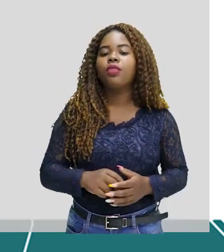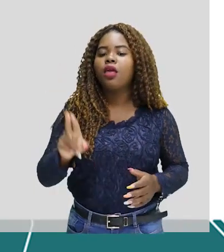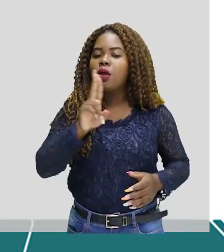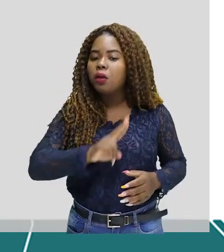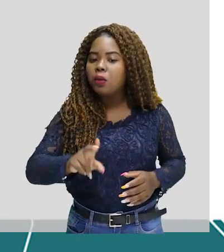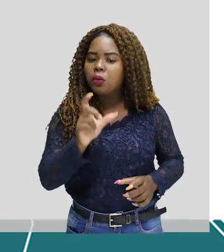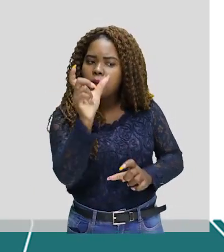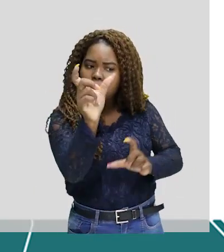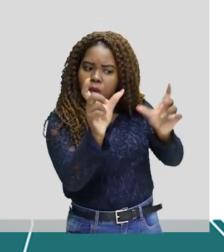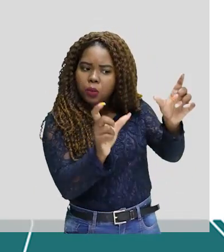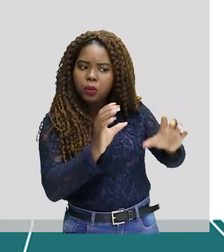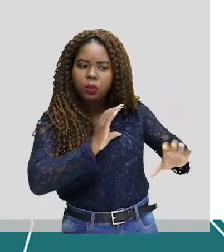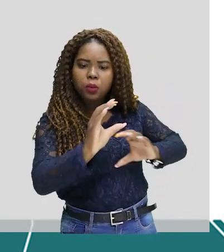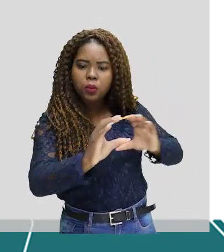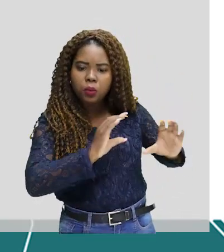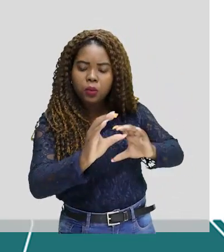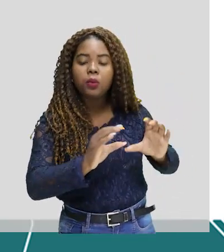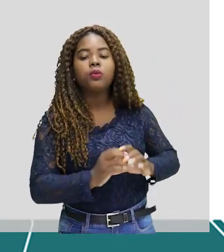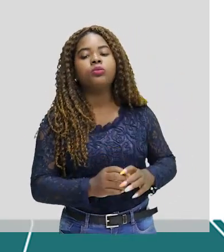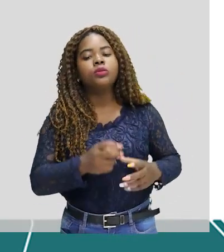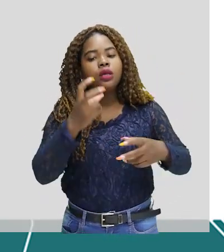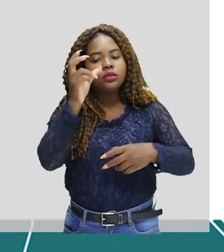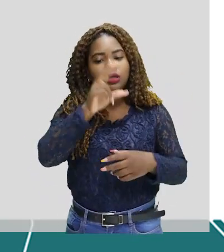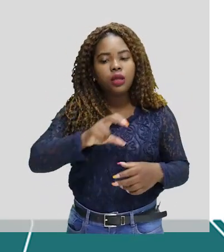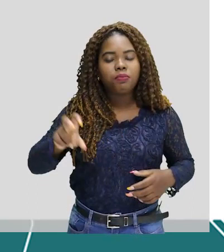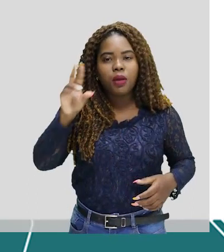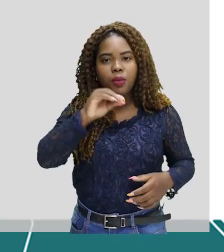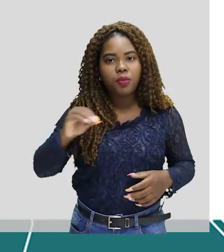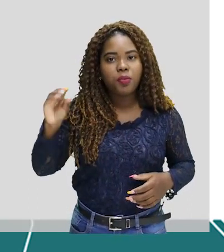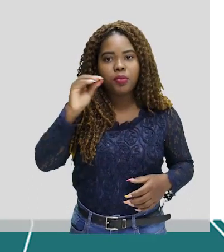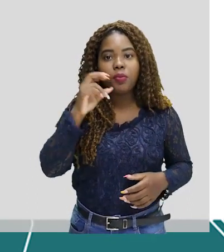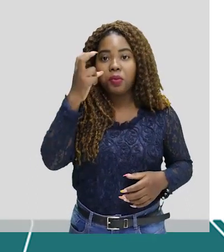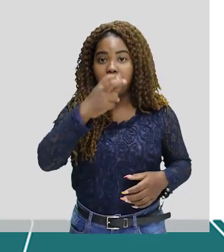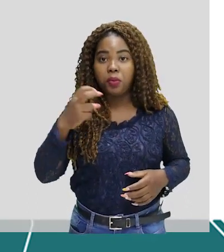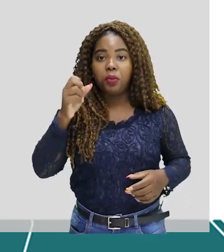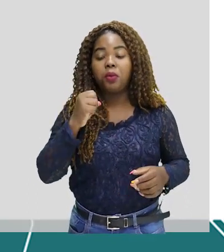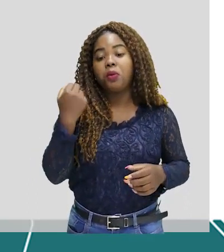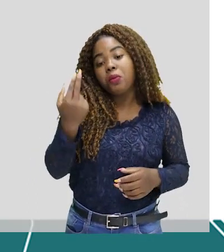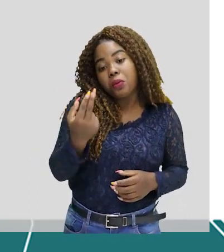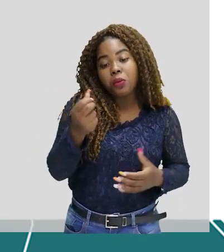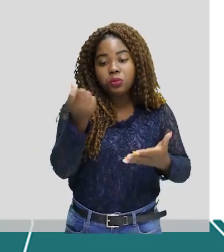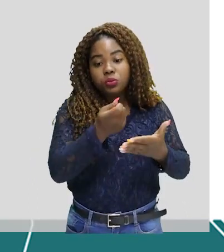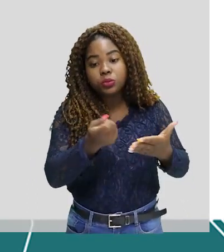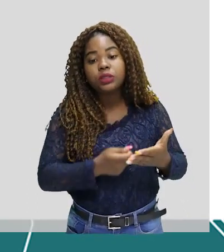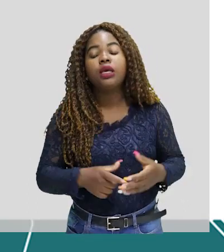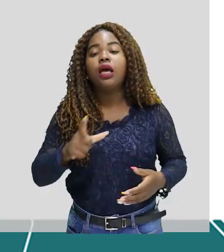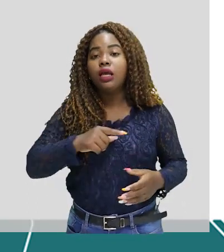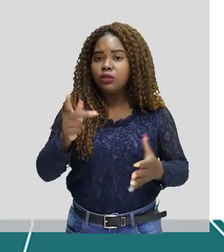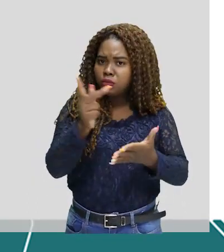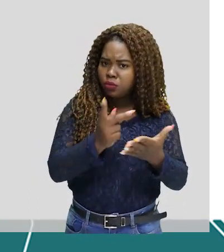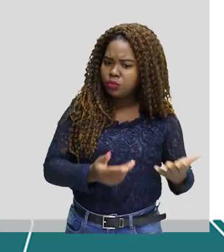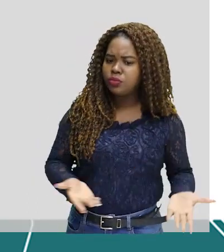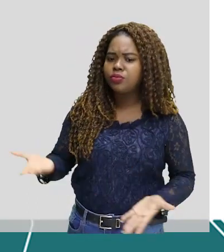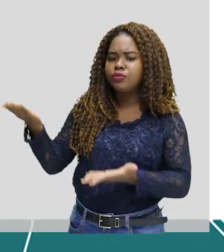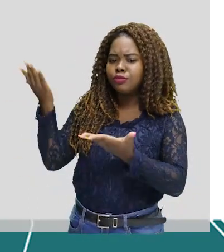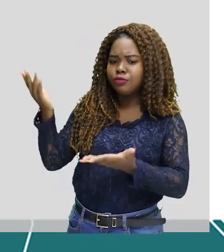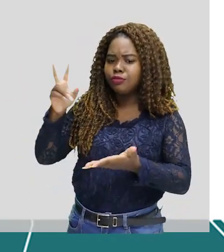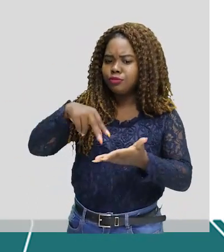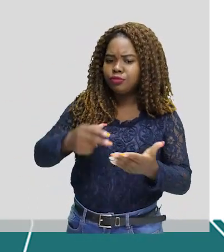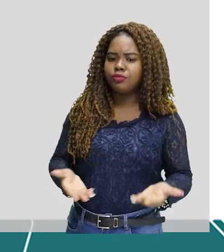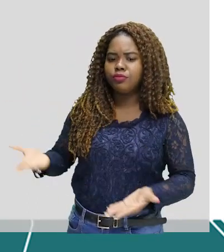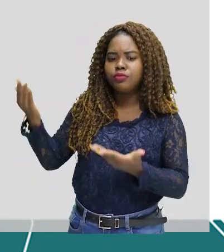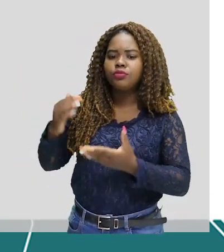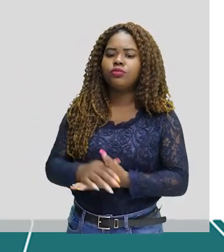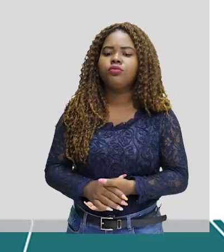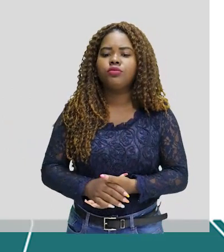comunicação, seja na oralidade ou na escrita. E tem aqui um pequeno poema do Bertoldi que diz assim: o primeiro olhar da janela de